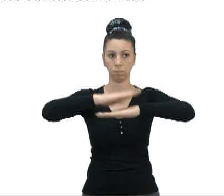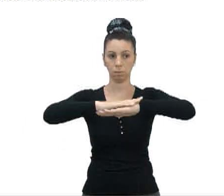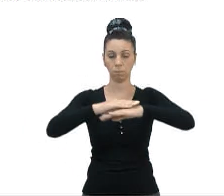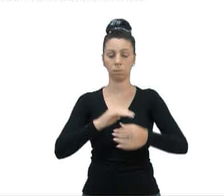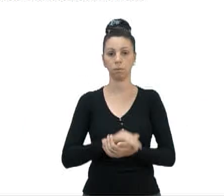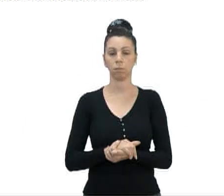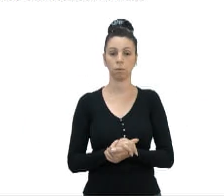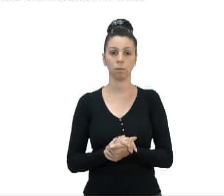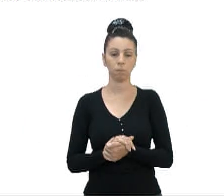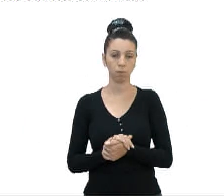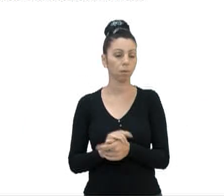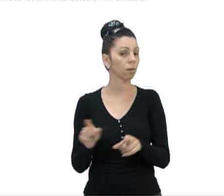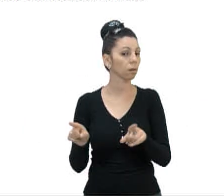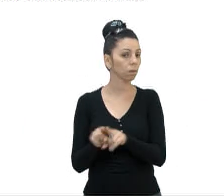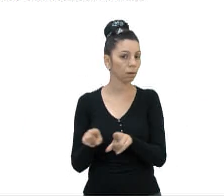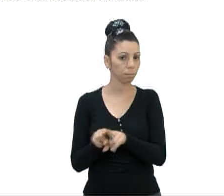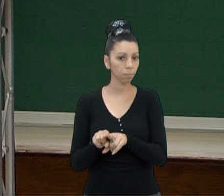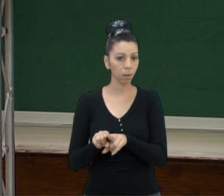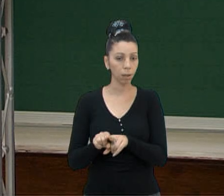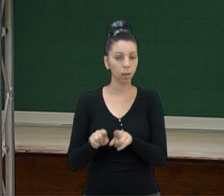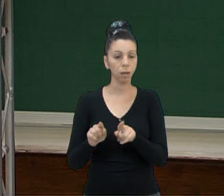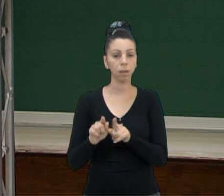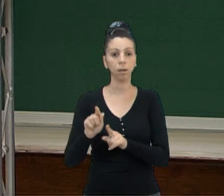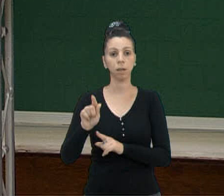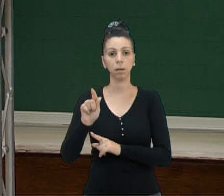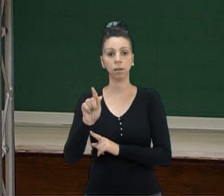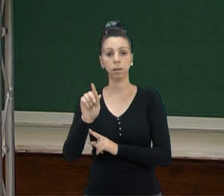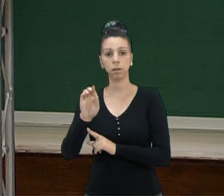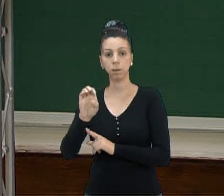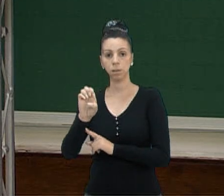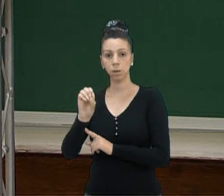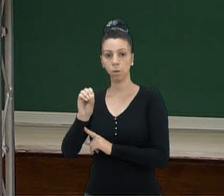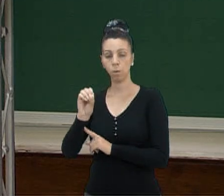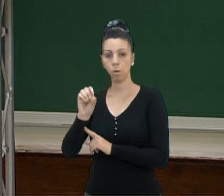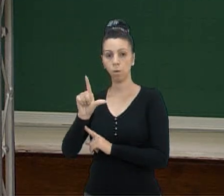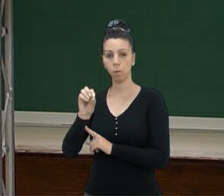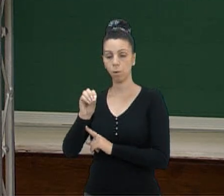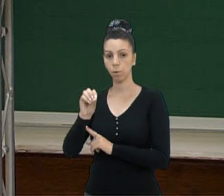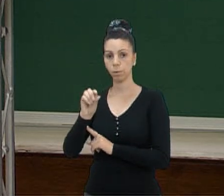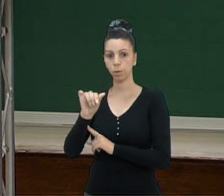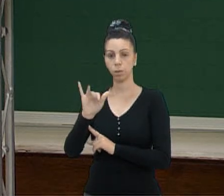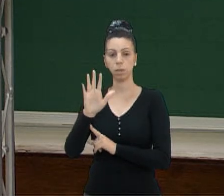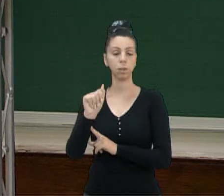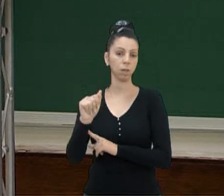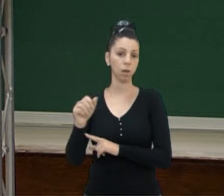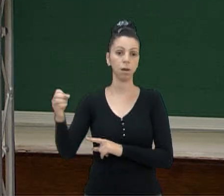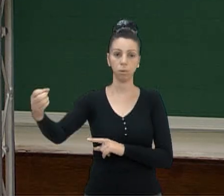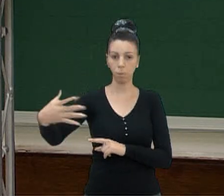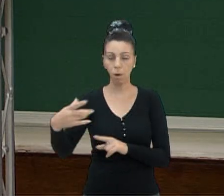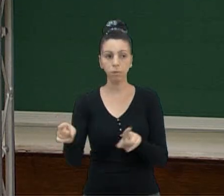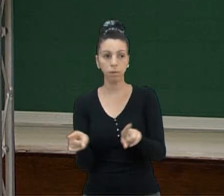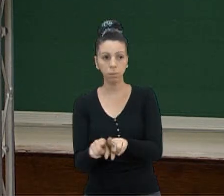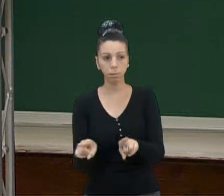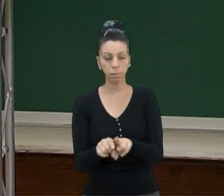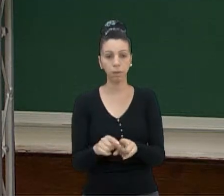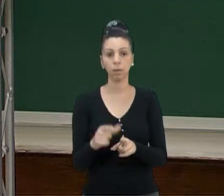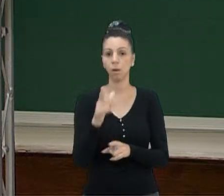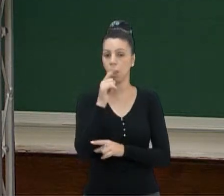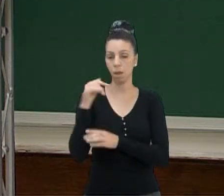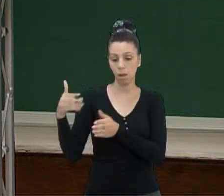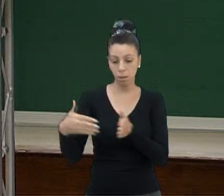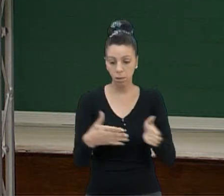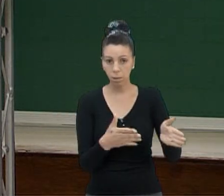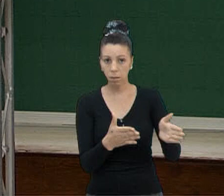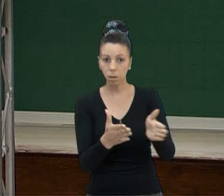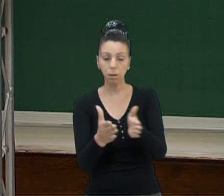eras geológicas recentes, claro que pensando na geologia, no tempo geológico, né? Trazidas por rios e lagos